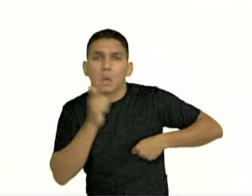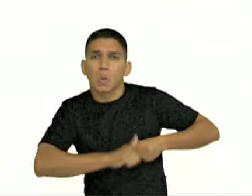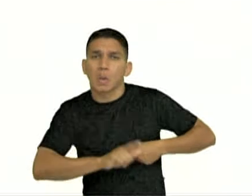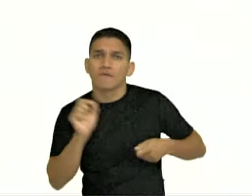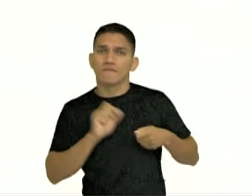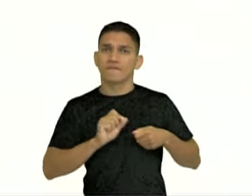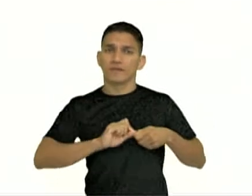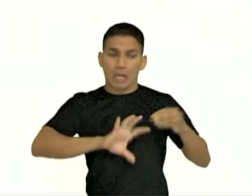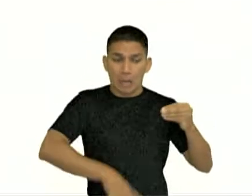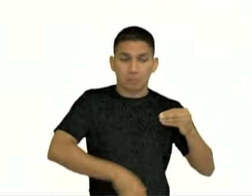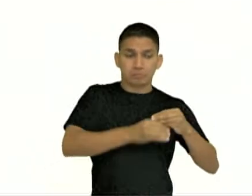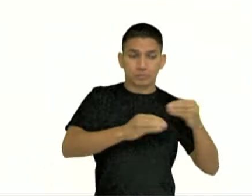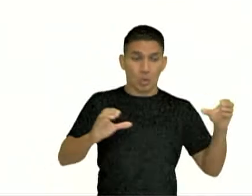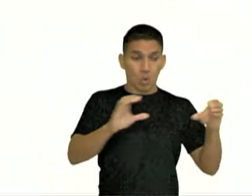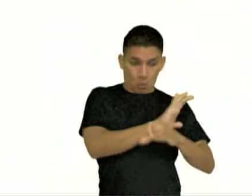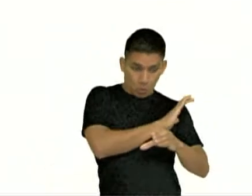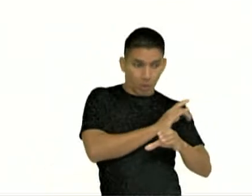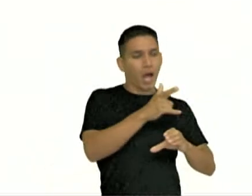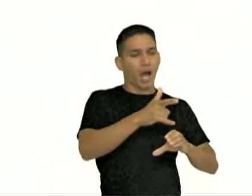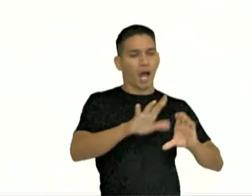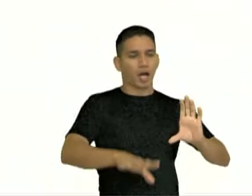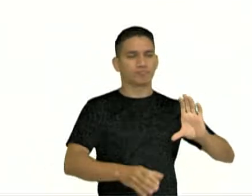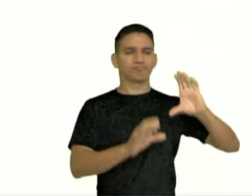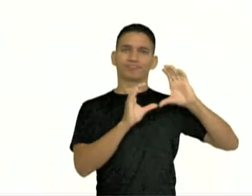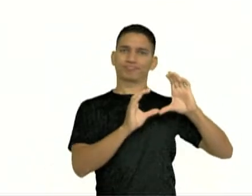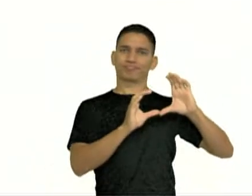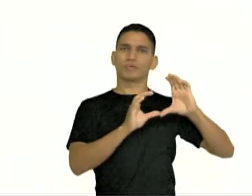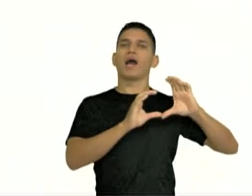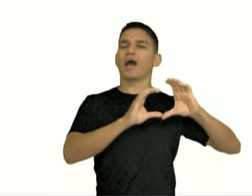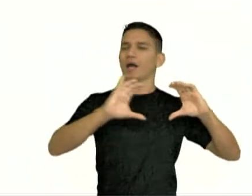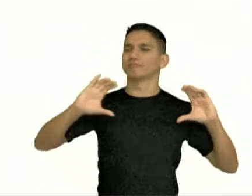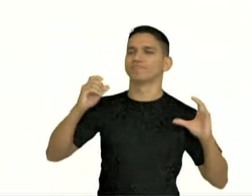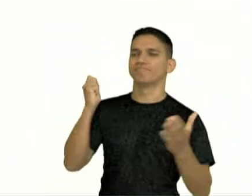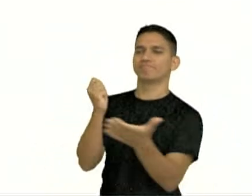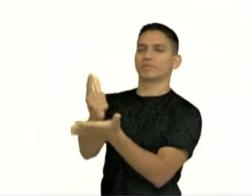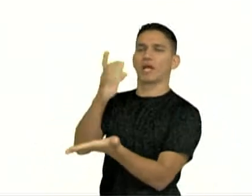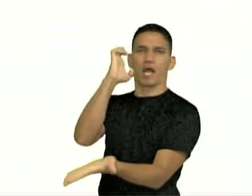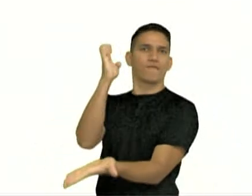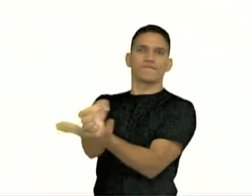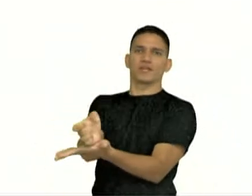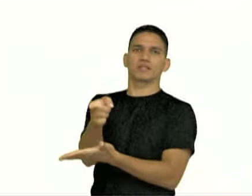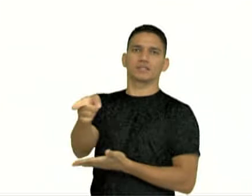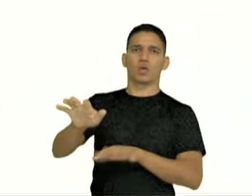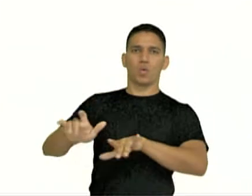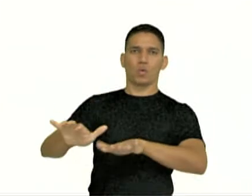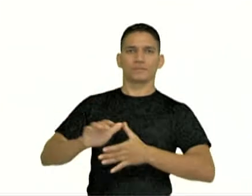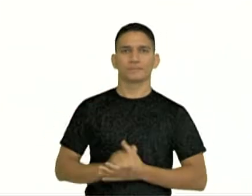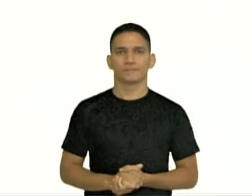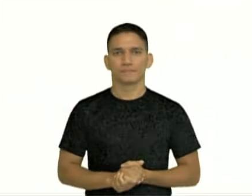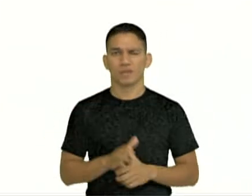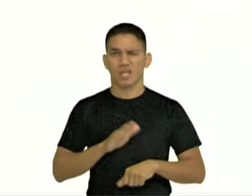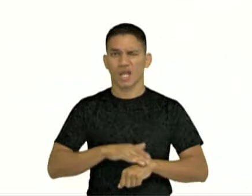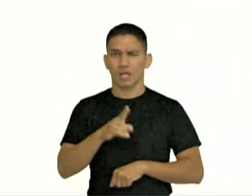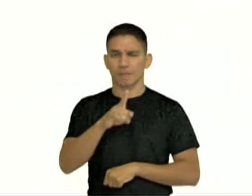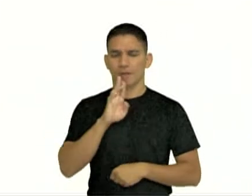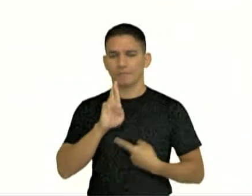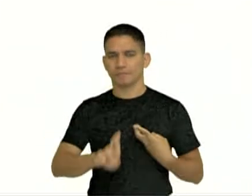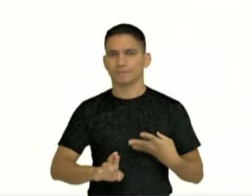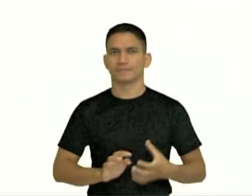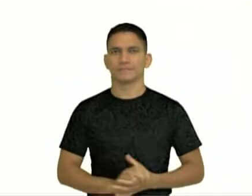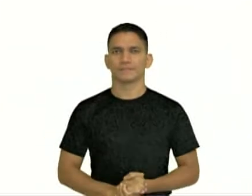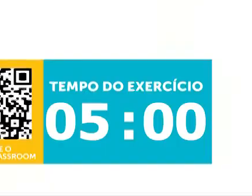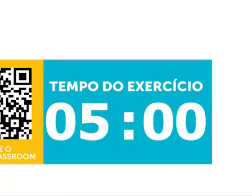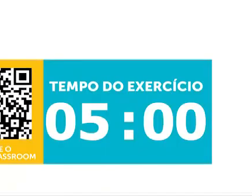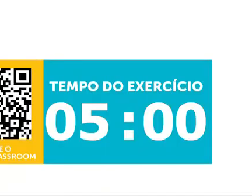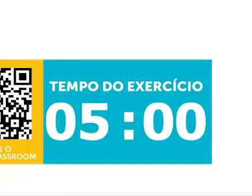ela vai poder, rendendo o juro, ela vai conseguir comprar pagando à vista esse computador. Um tempinho para vocês resolverem.